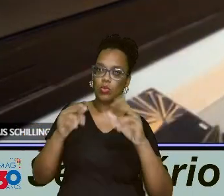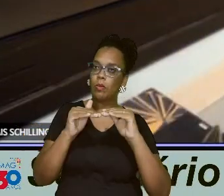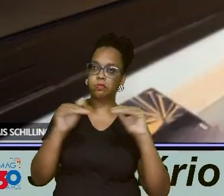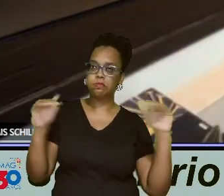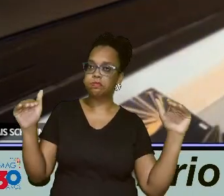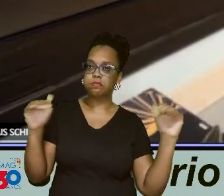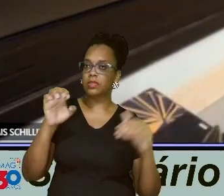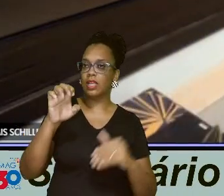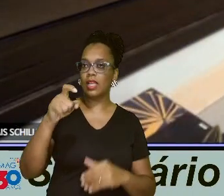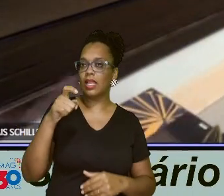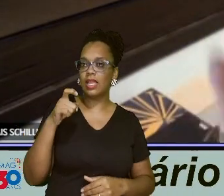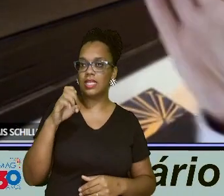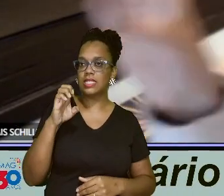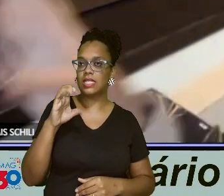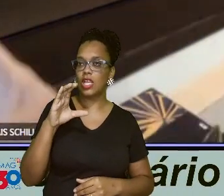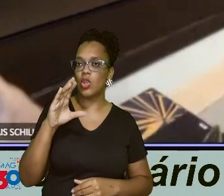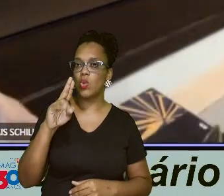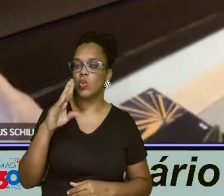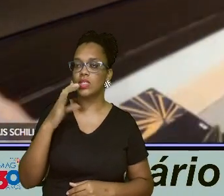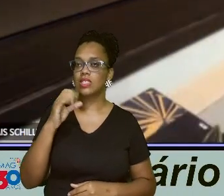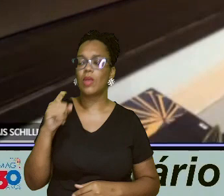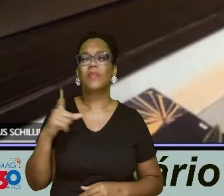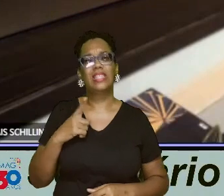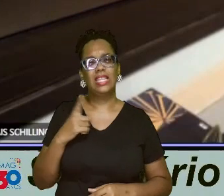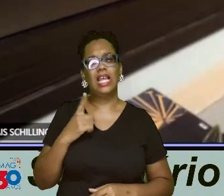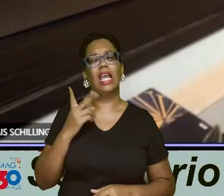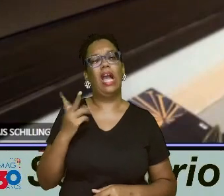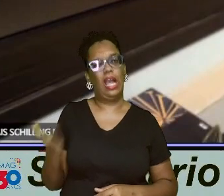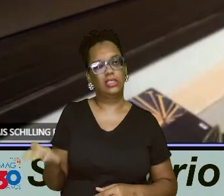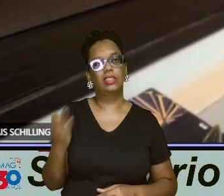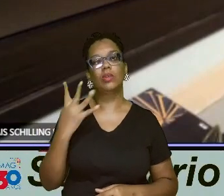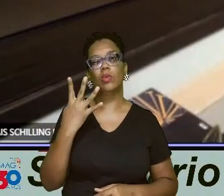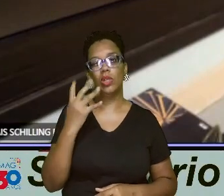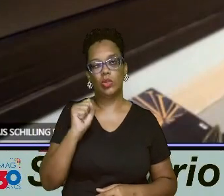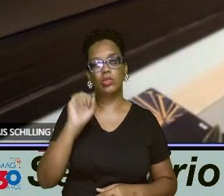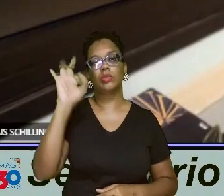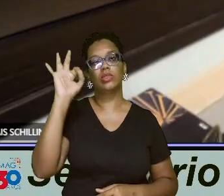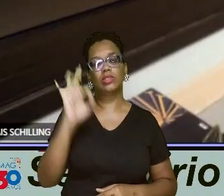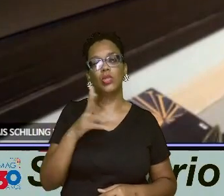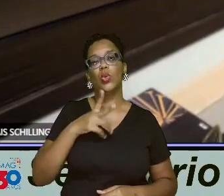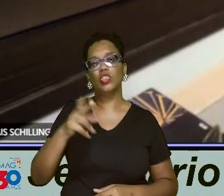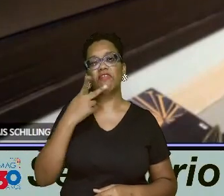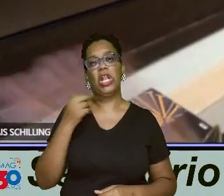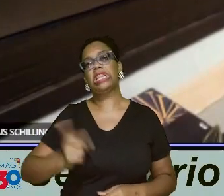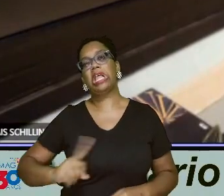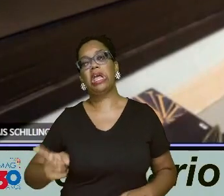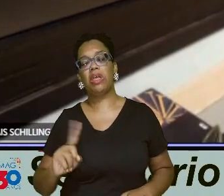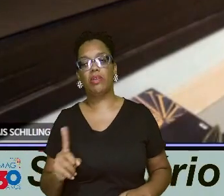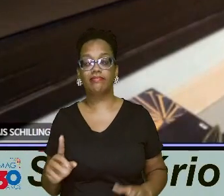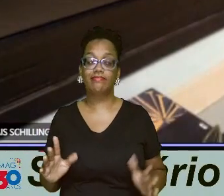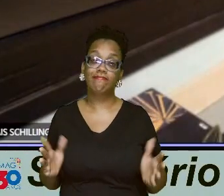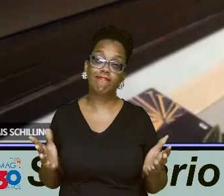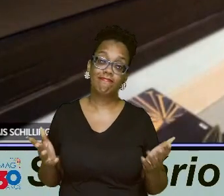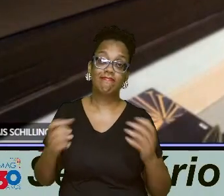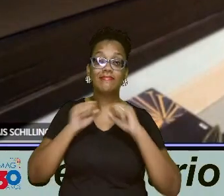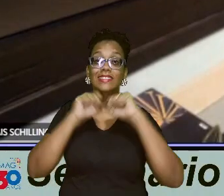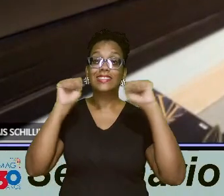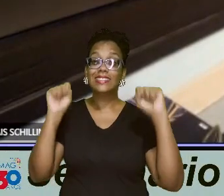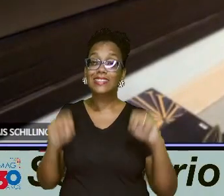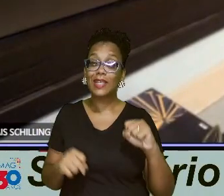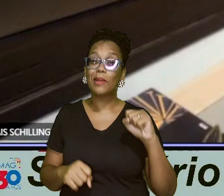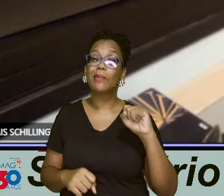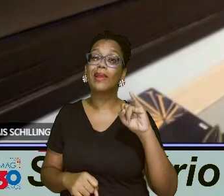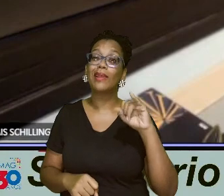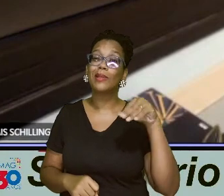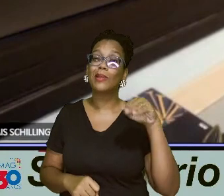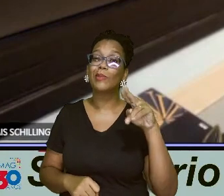execução. Claro que a gente ainda tem lá os 48% que continuaram dizendo que não. E isso é o nosso sistema imunológico agindo,